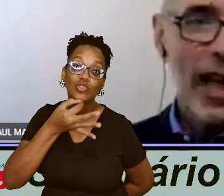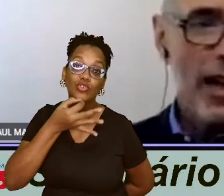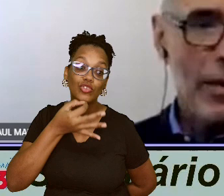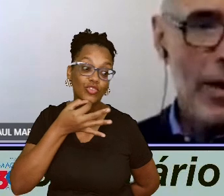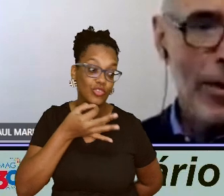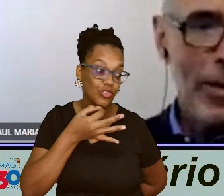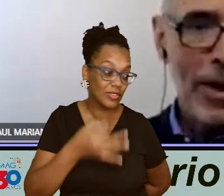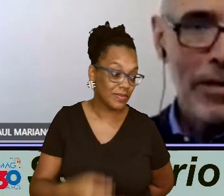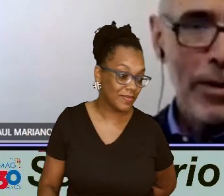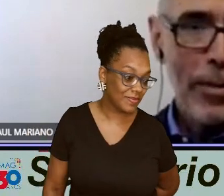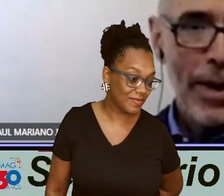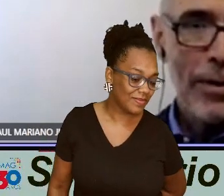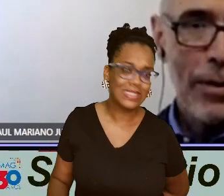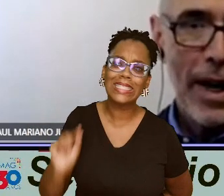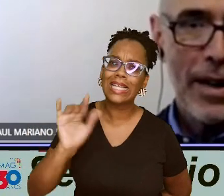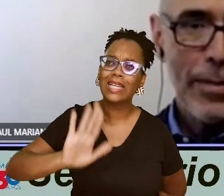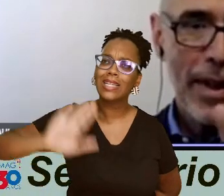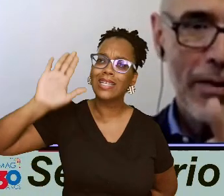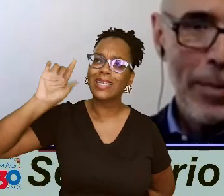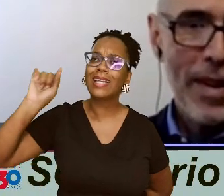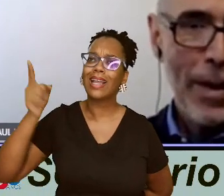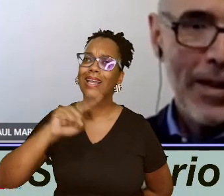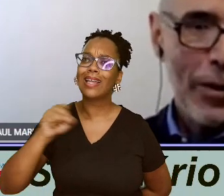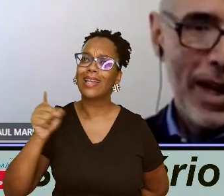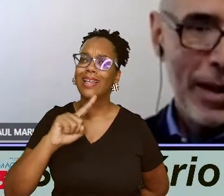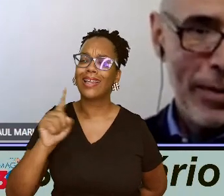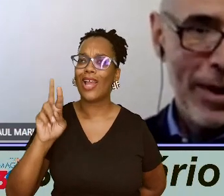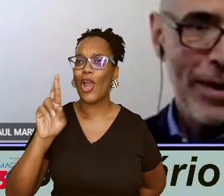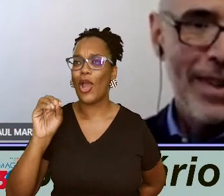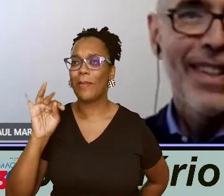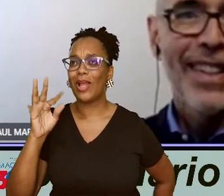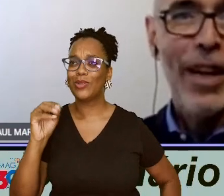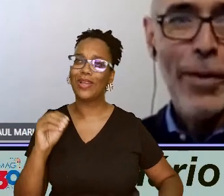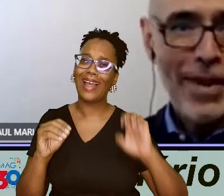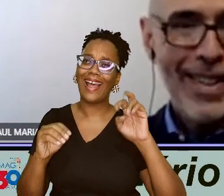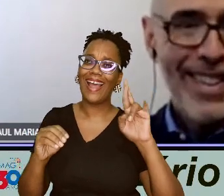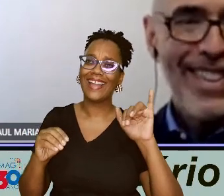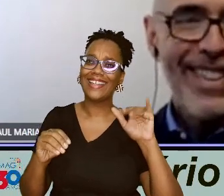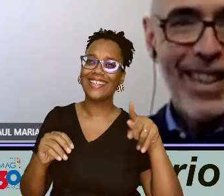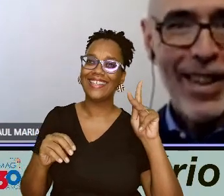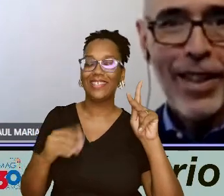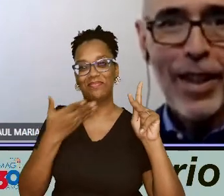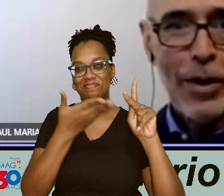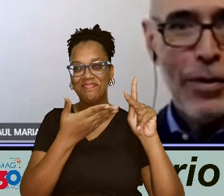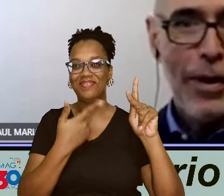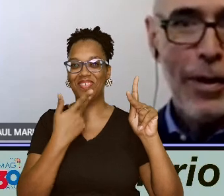Eu não vi quem levantou a mão primeiro, se foi o Roberto ou o Eric, mas eu vou passar a palavra ao Eric primeiro. Tá bem.